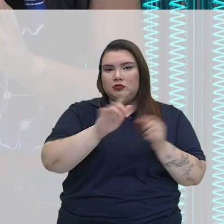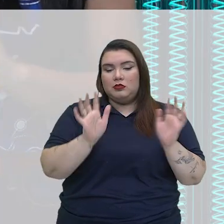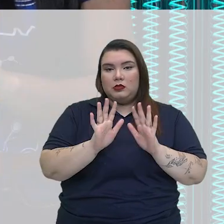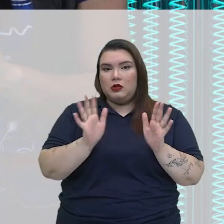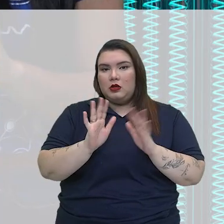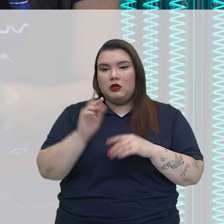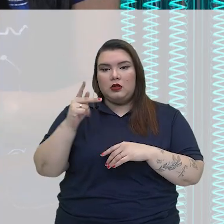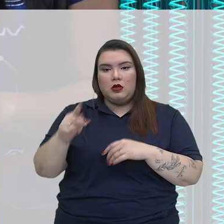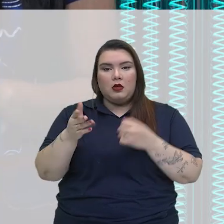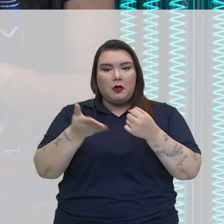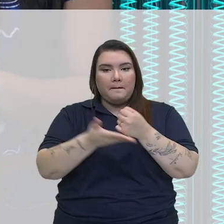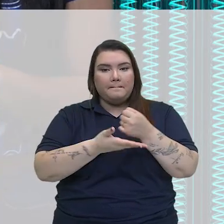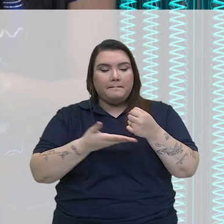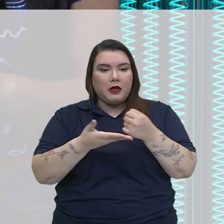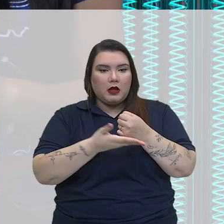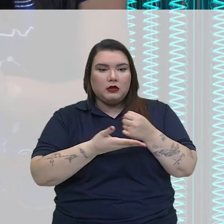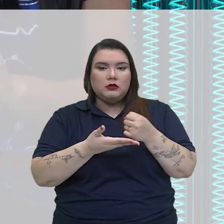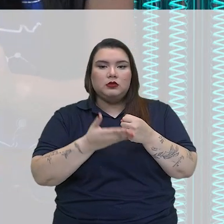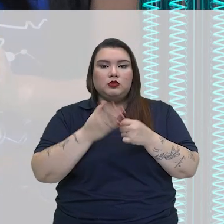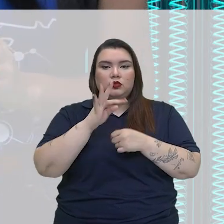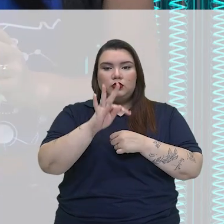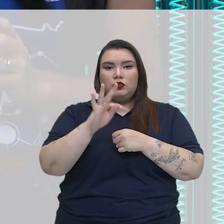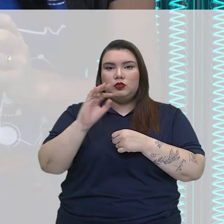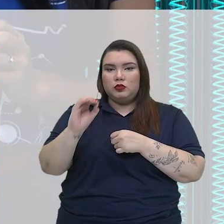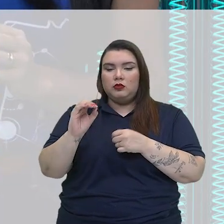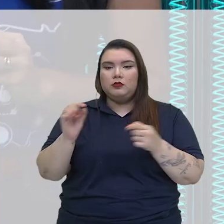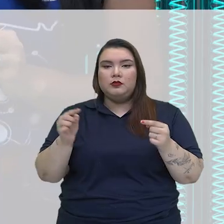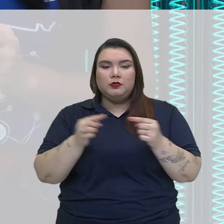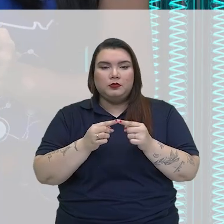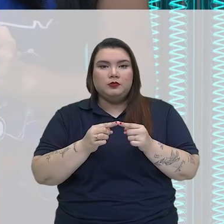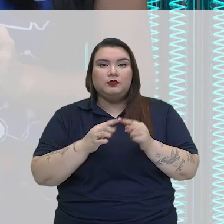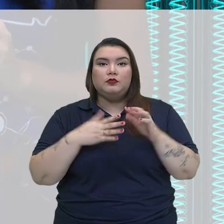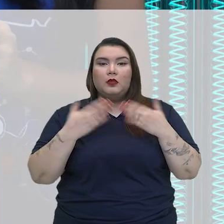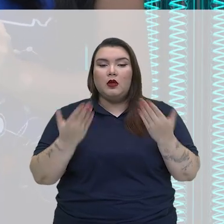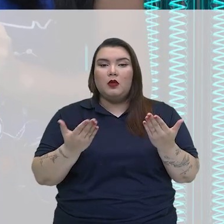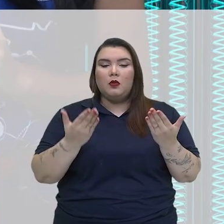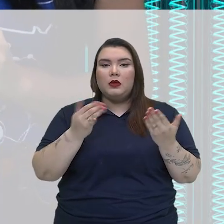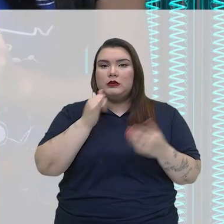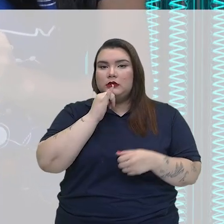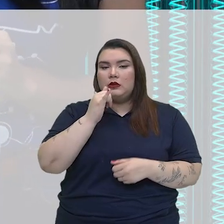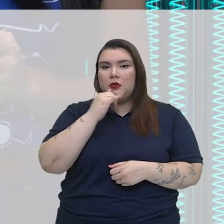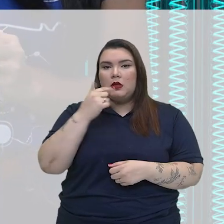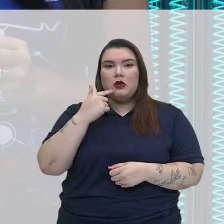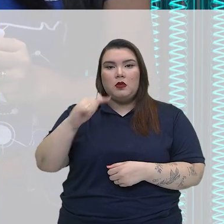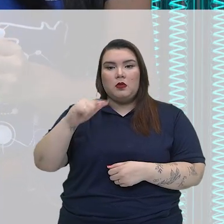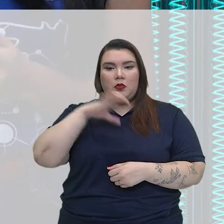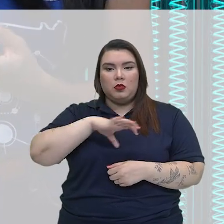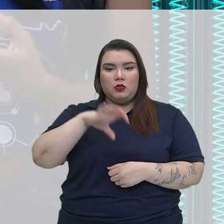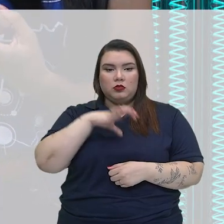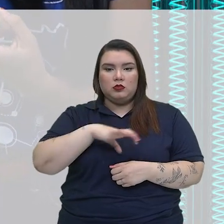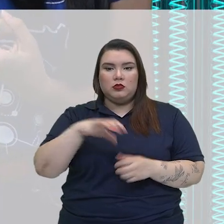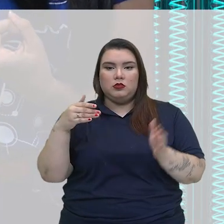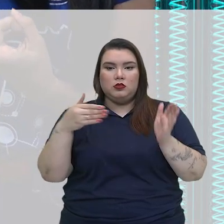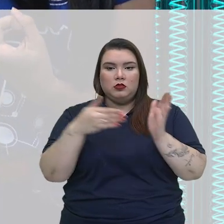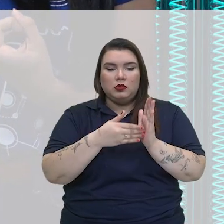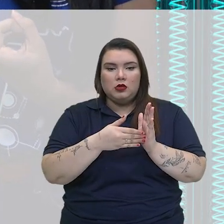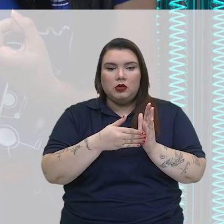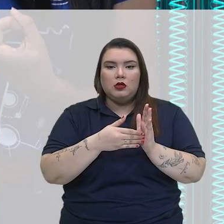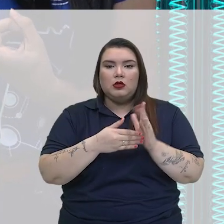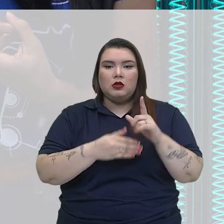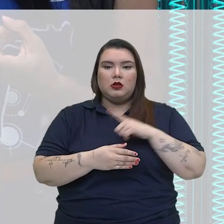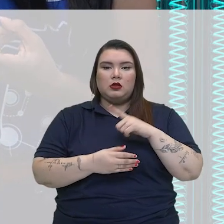na sua forma base, em como ele é chamado. E na língua portuguesa, por exemplo, ele termina com